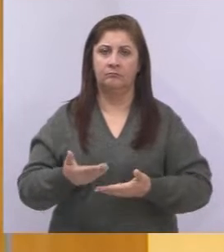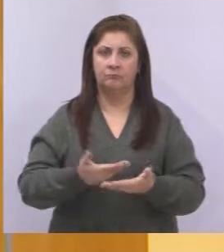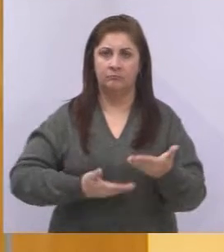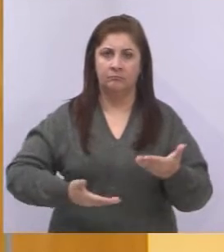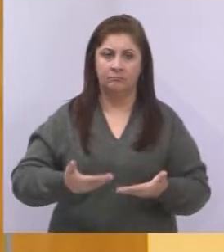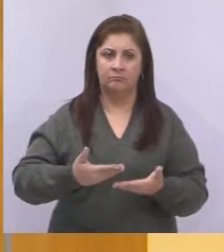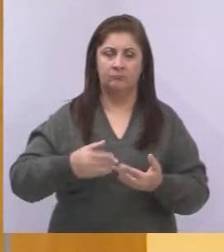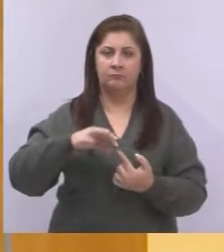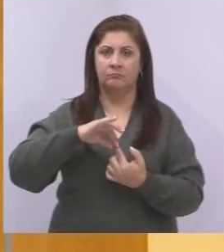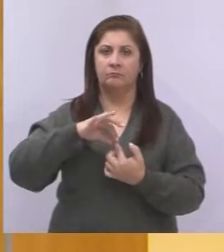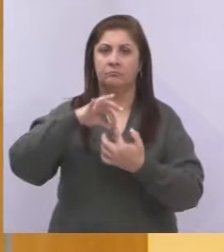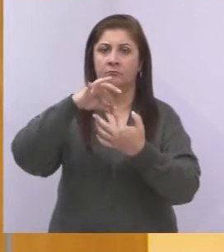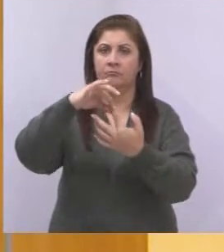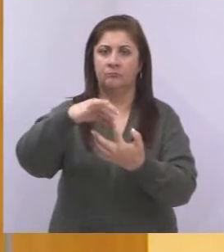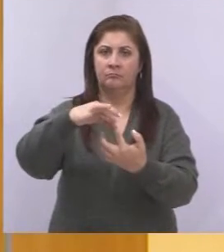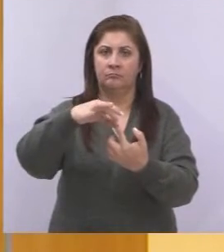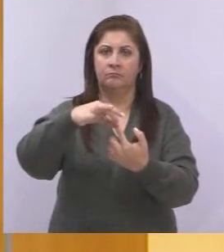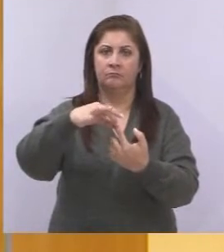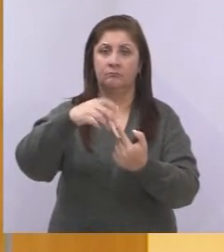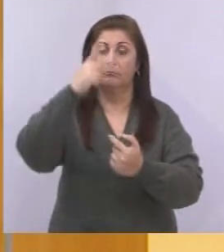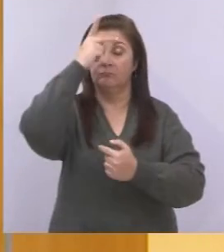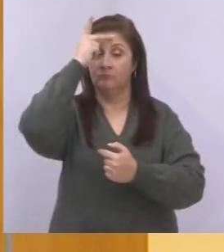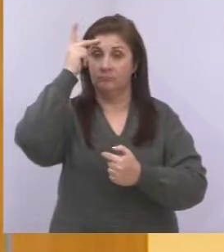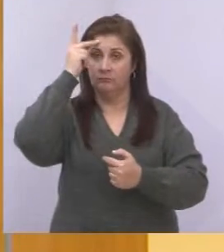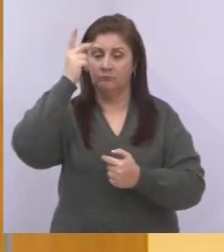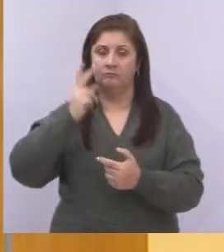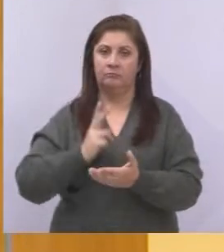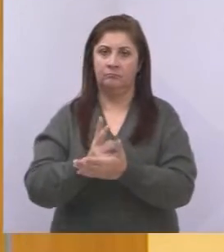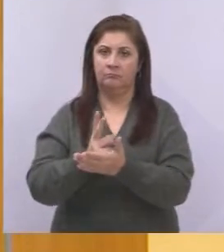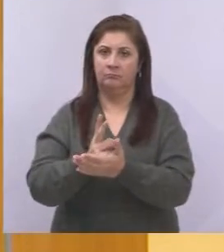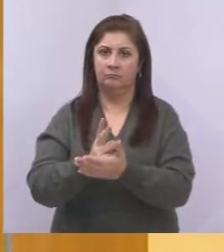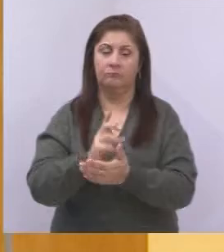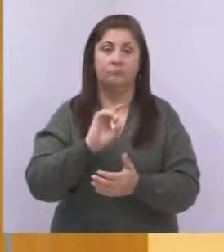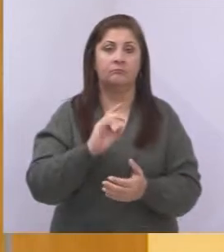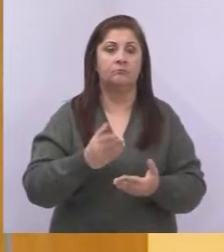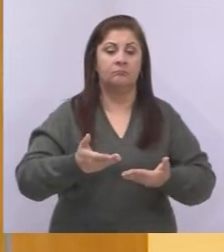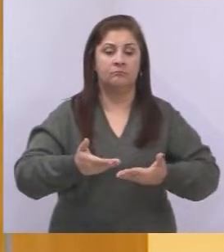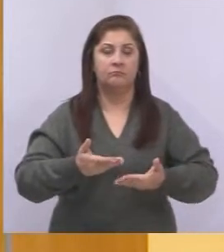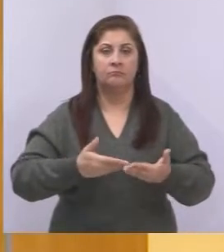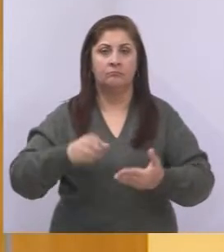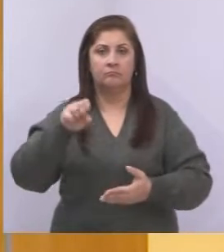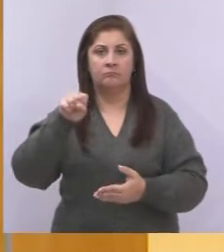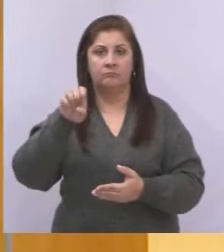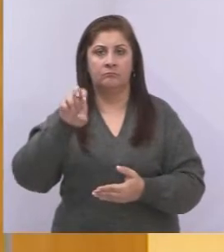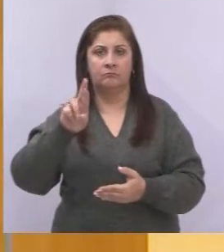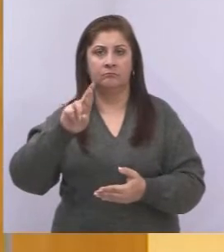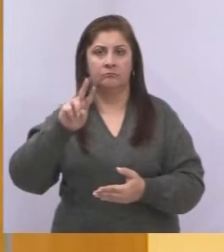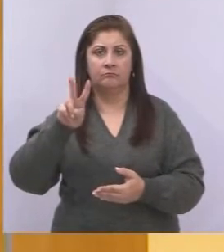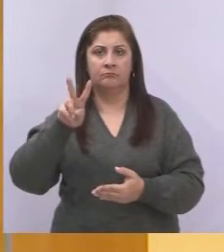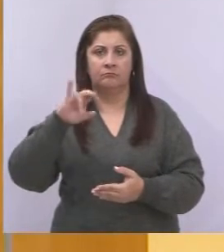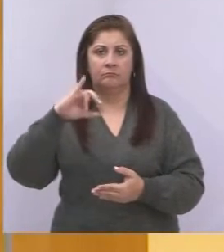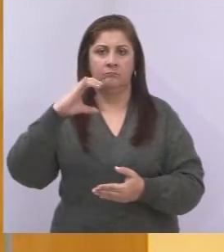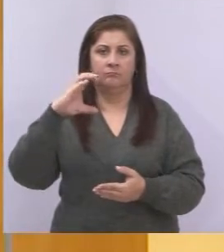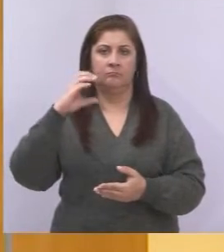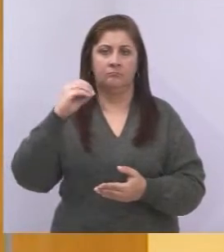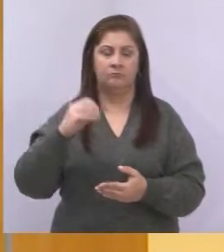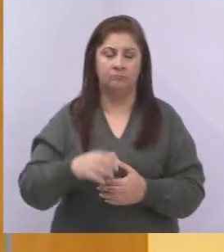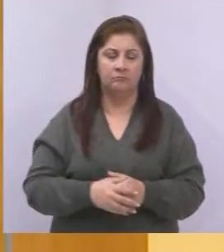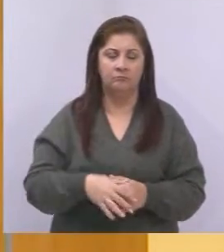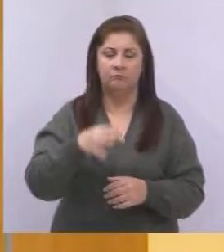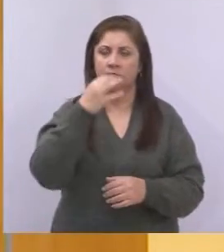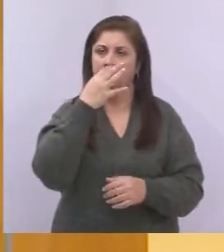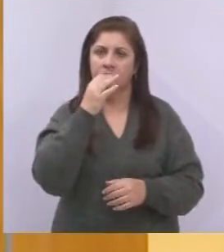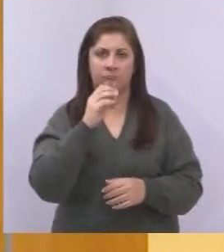a prioridade de atendimento ao paciente, mas sim ao serviço da saúde, que seja no remédio